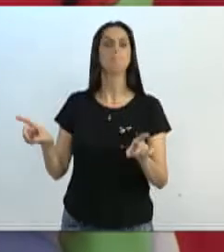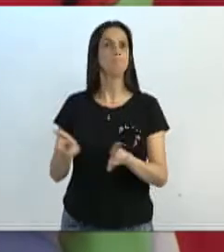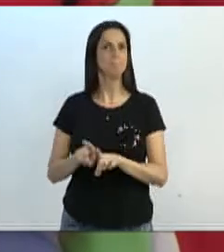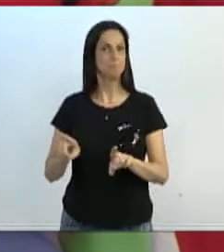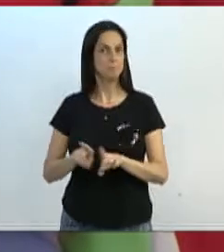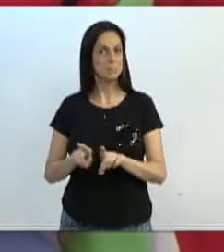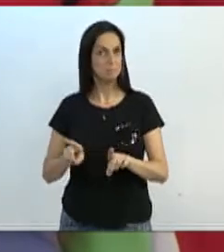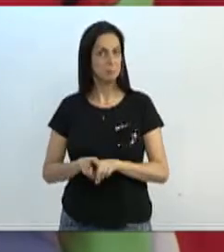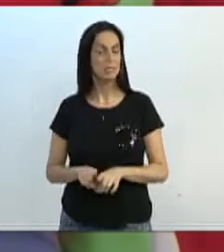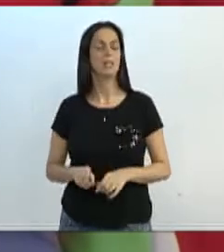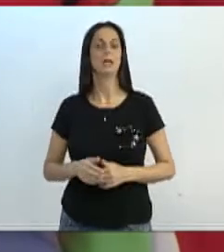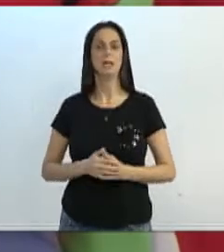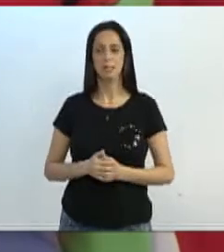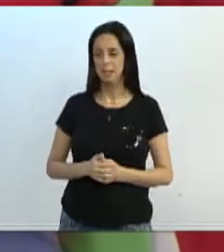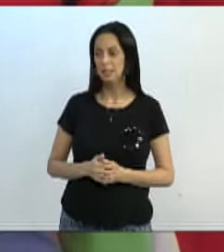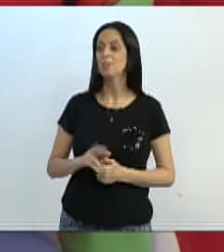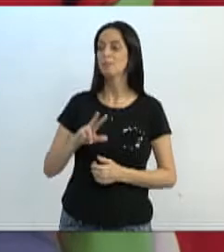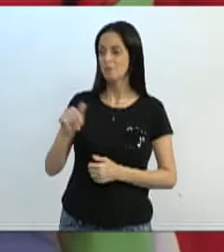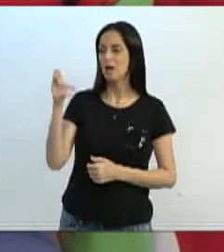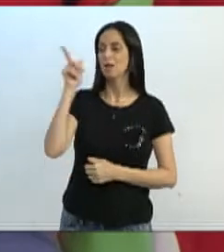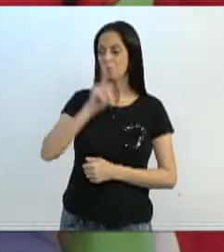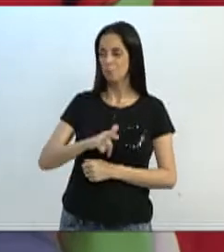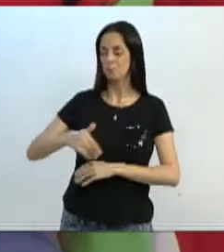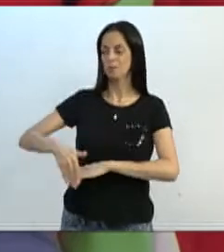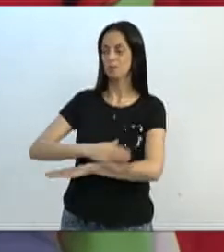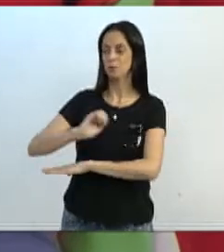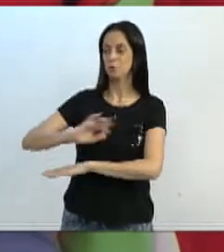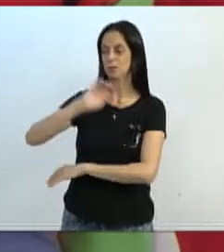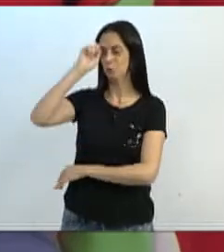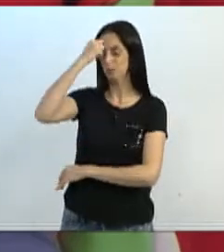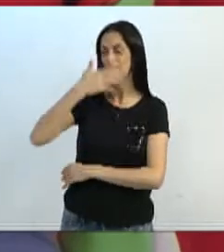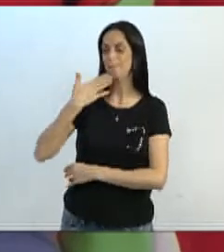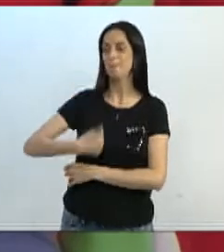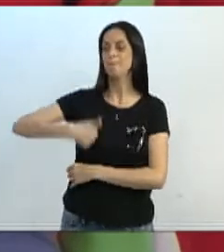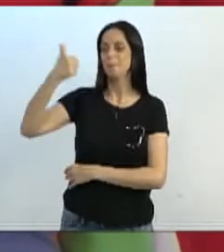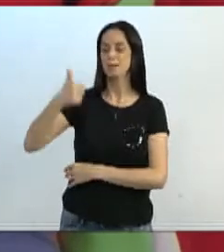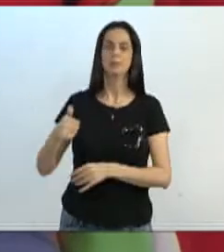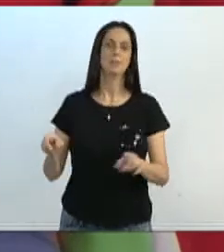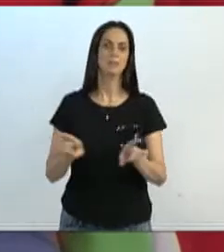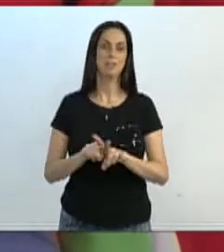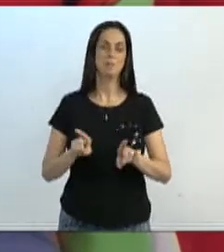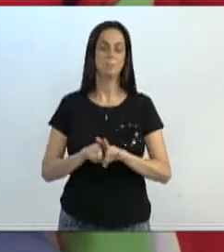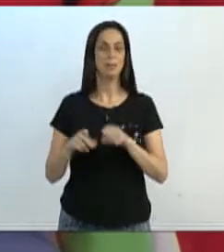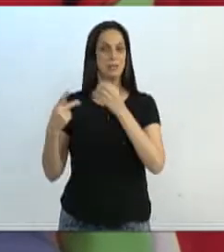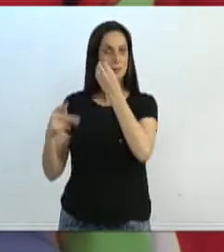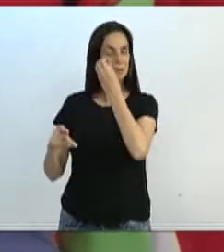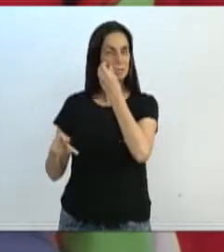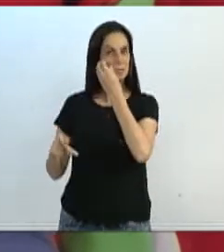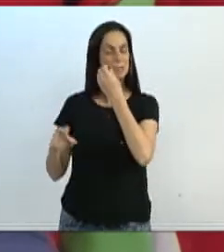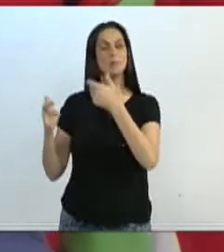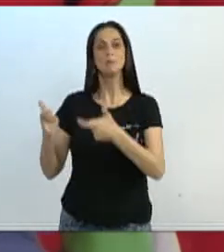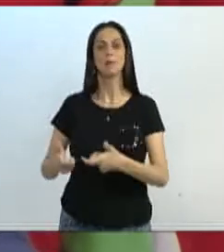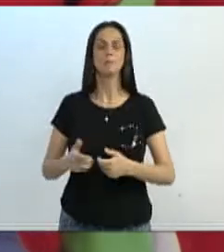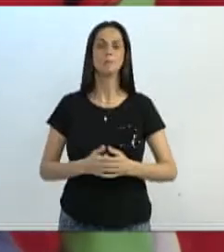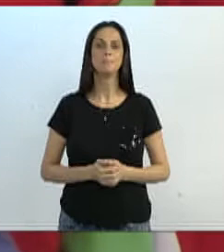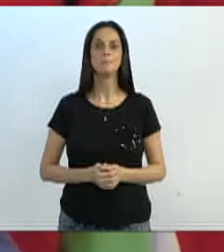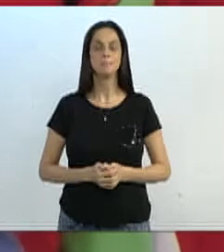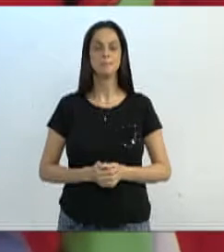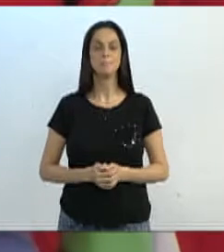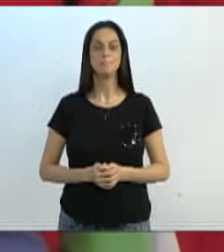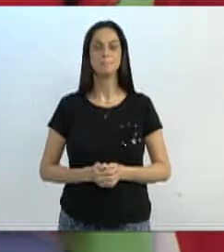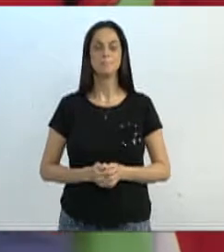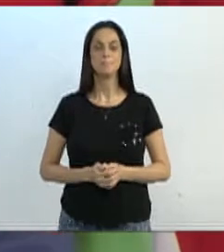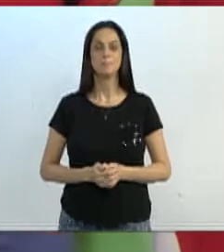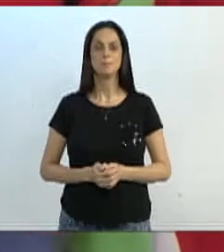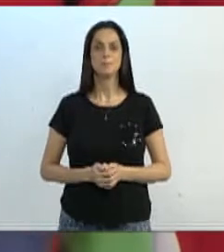sejam presenteadas com melhorias nas suas localidades. Não diferente, eu quero